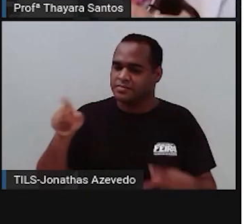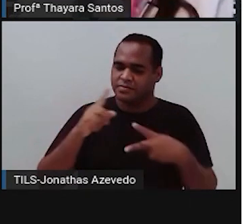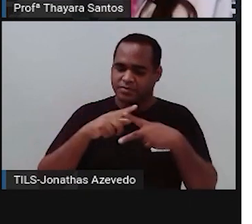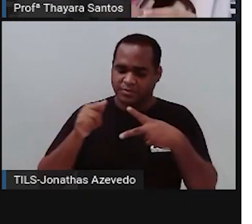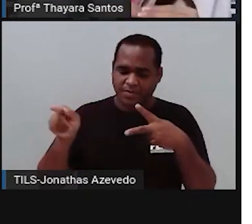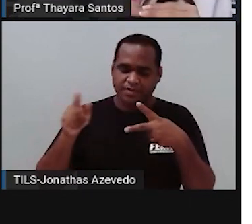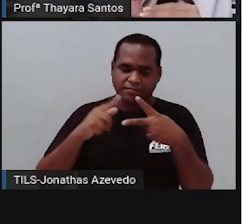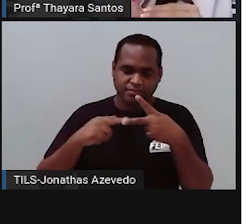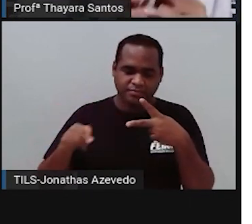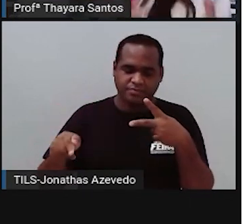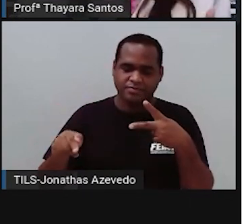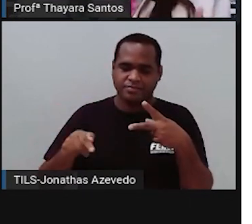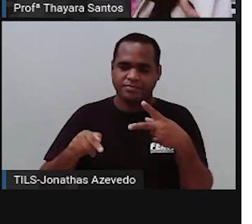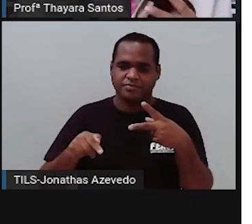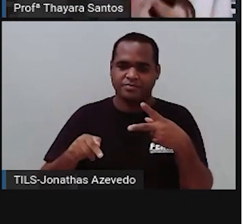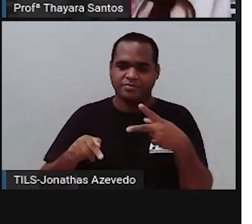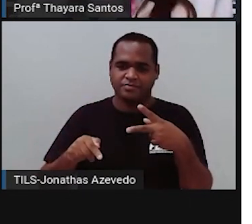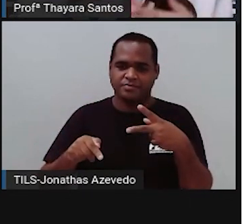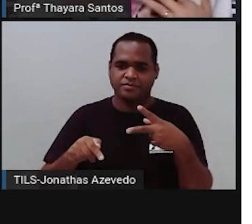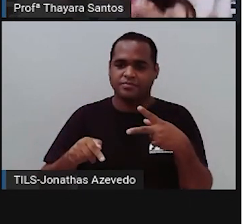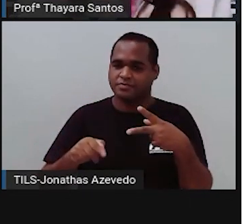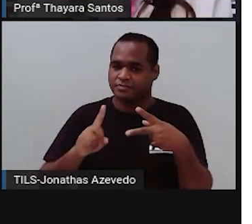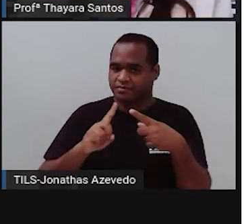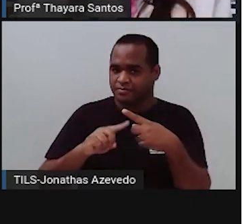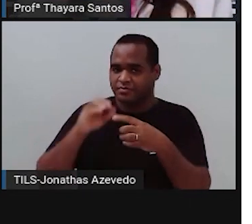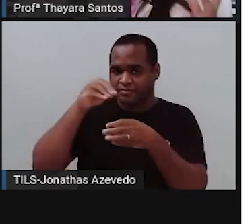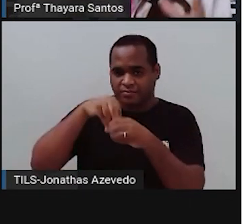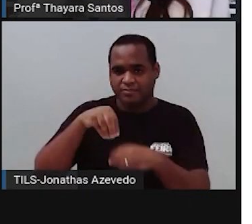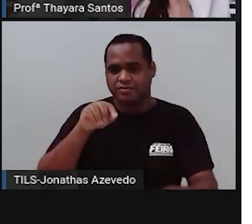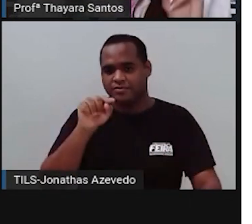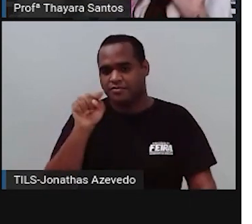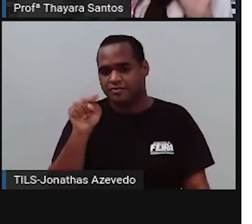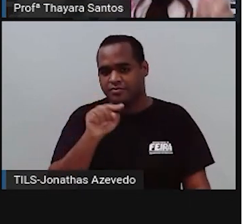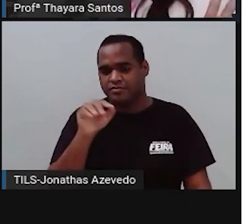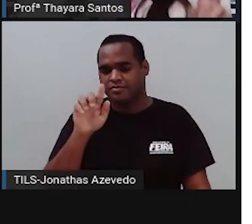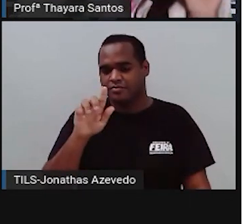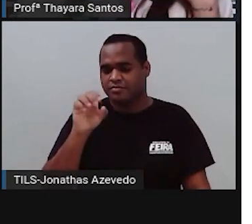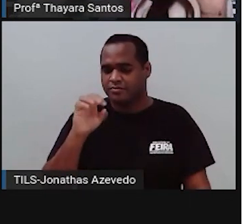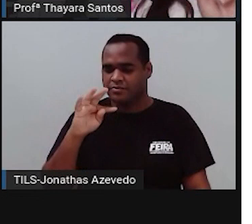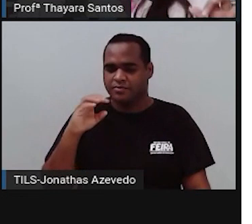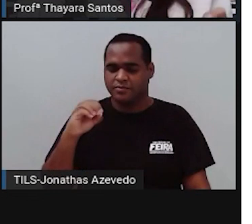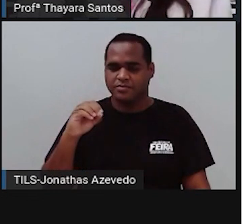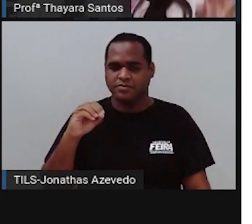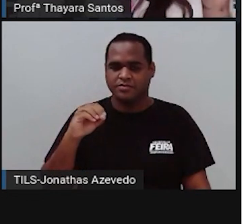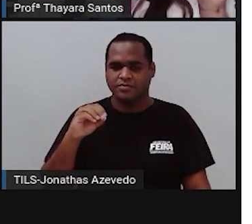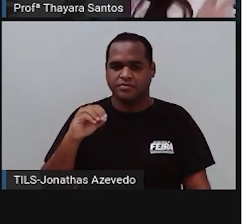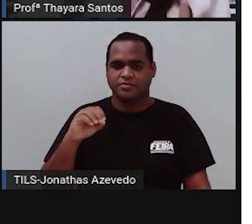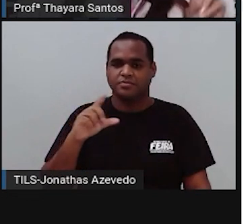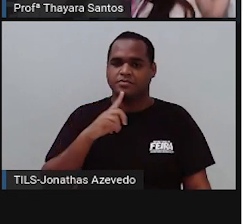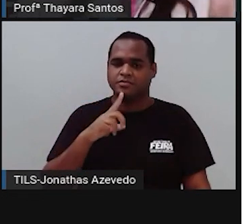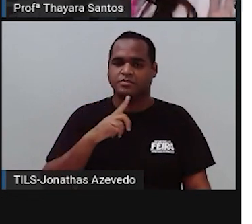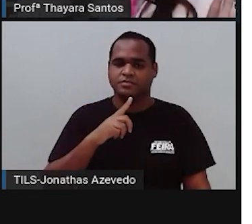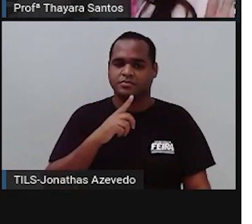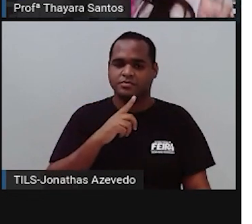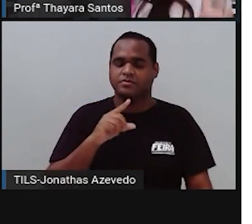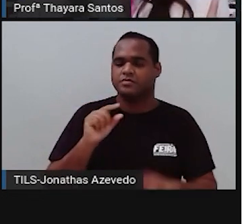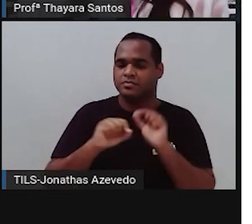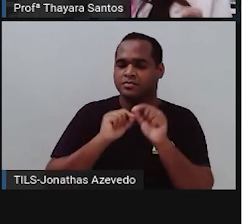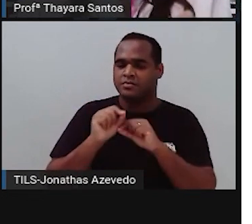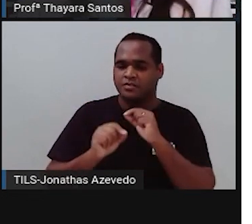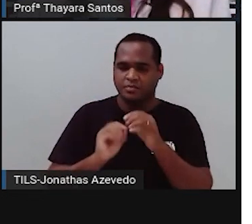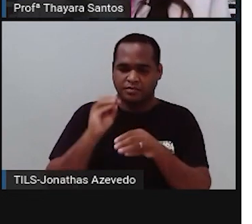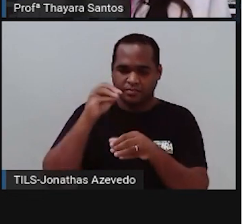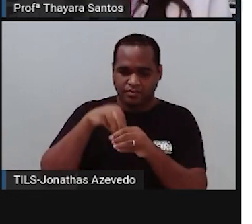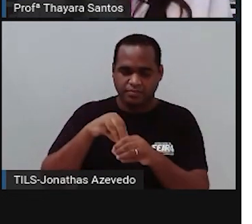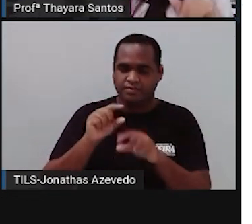indivíduozinho que está lá dentro do útero da mãe de zigoto. Então, o zigoto é esse indivíduo formado nas 2 primeiras semanas